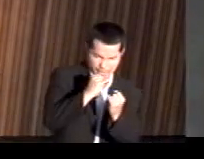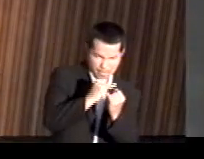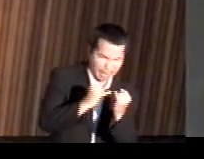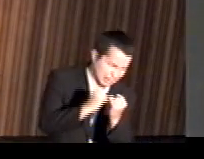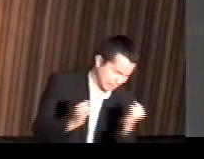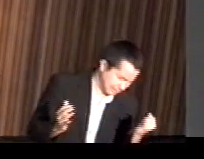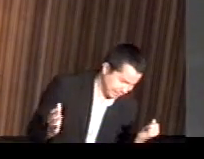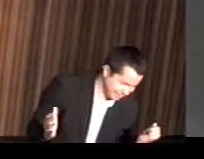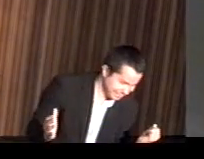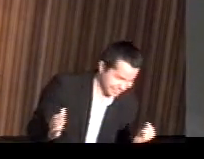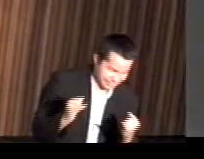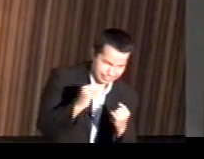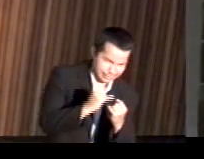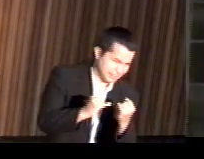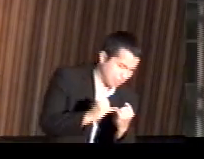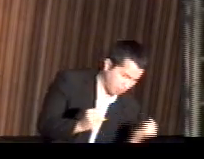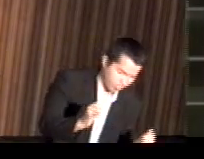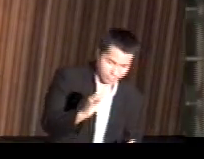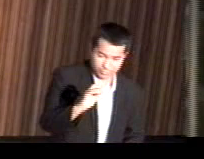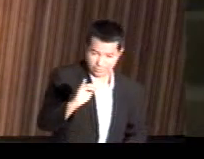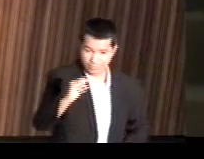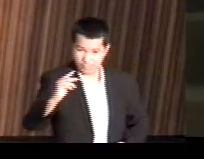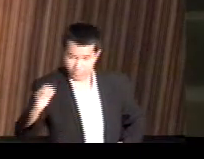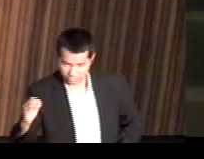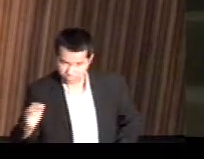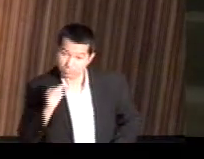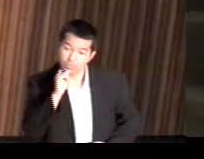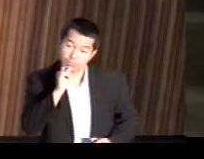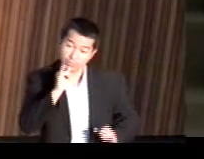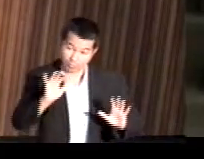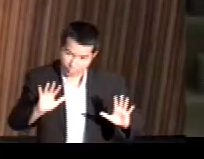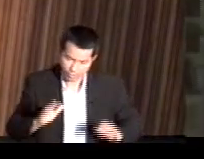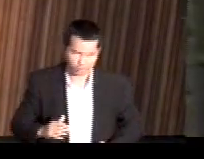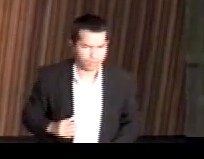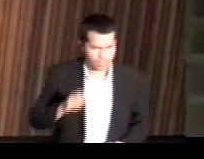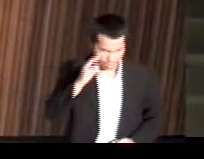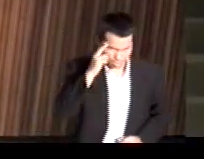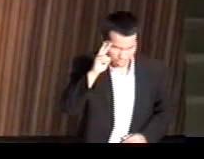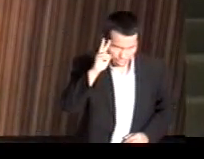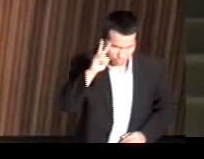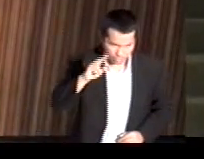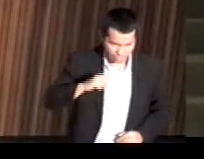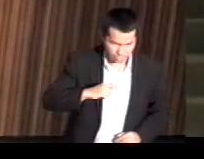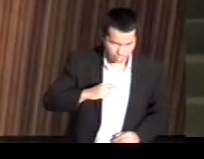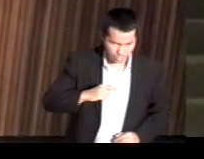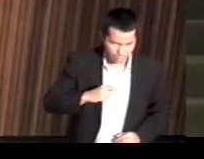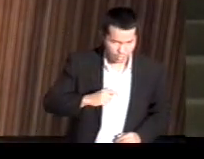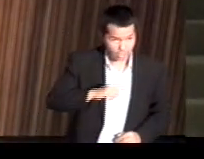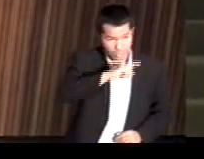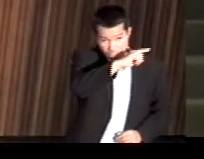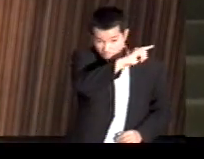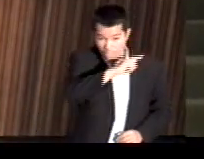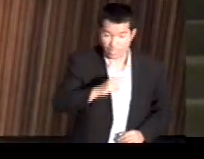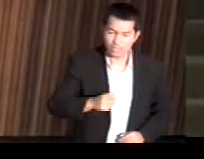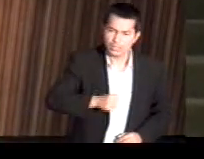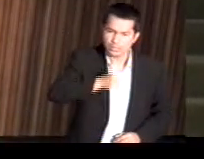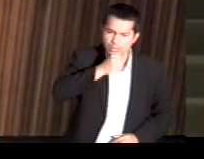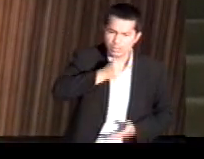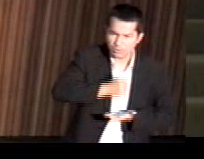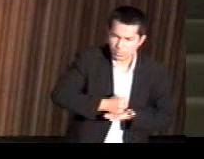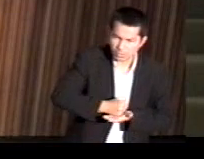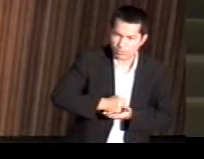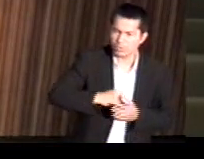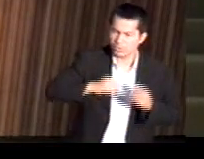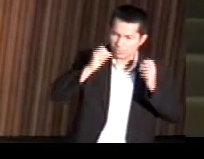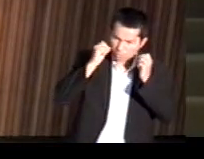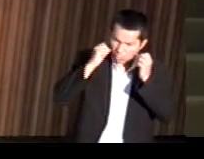bem isso quando a gente fala, por exemplo, da serpente que Moisés levantou no meio do deserto, e todo mundo que era picado por